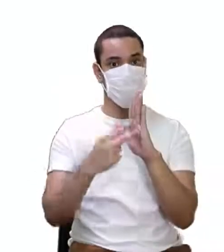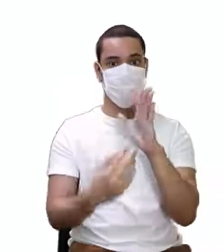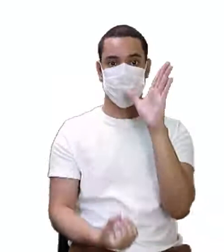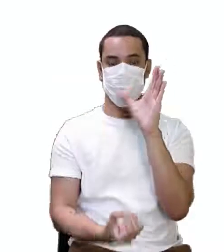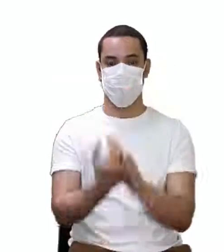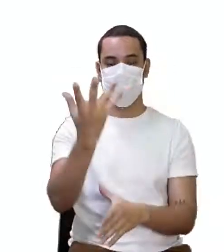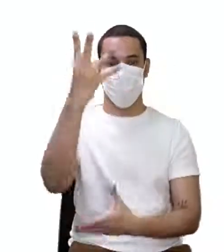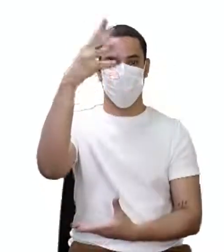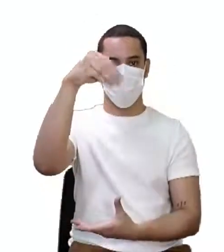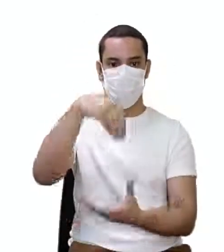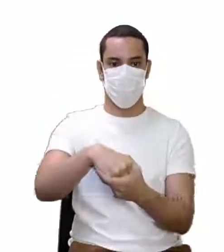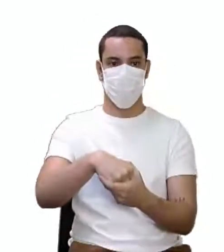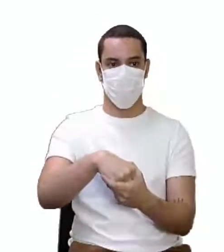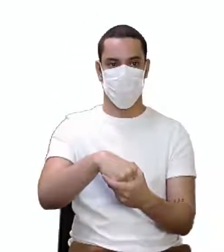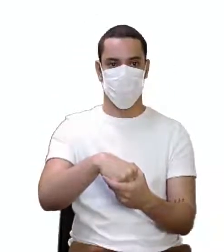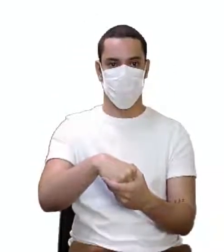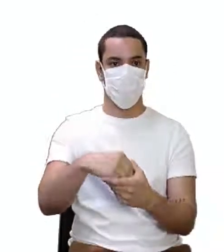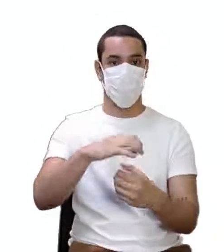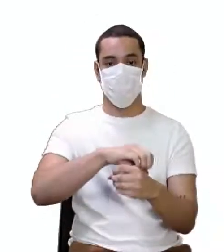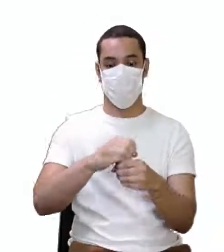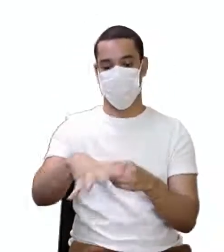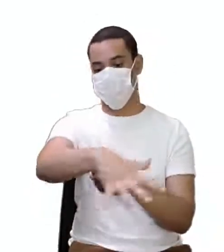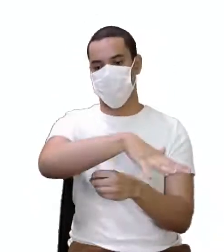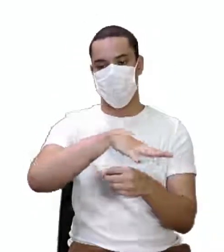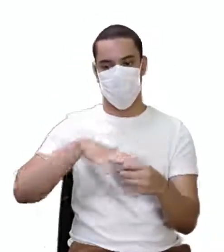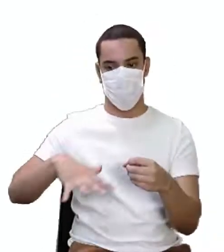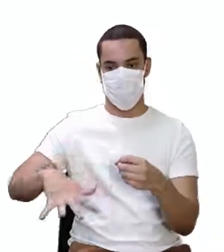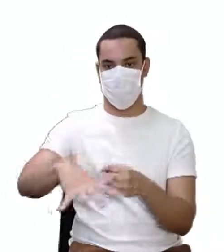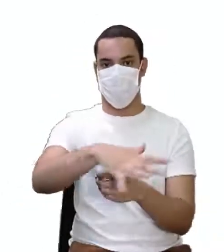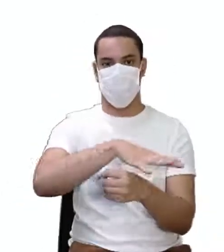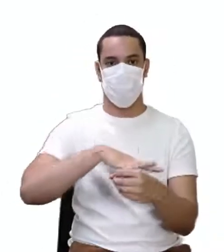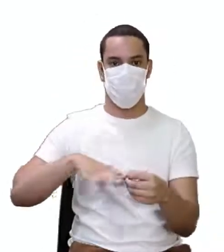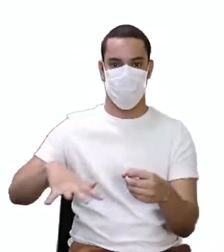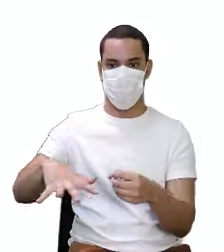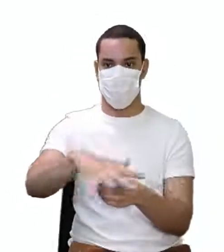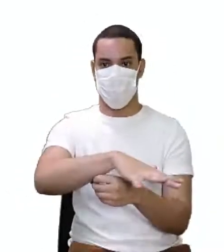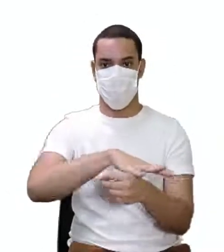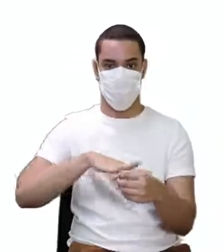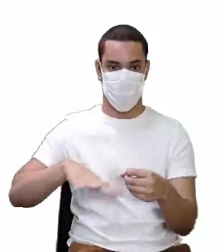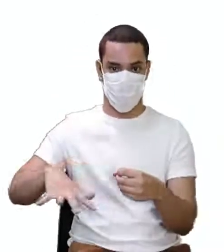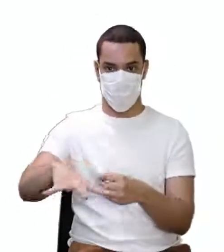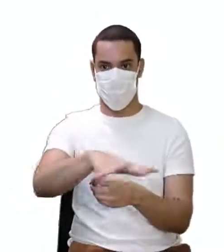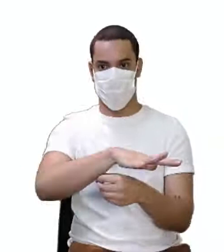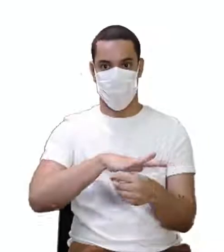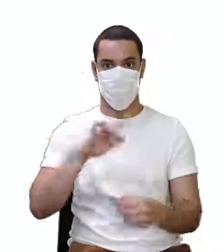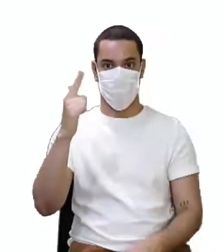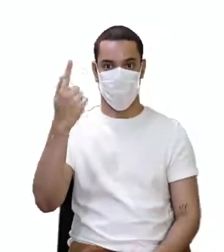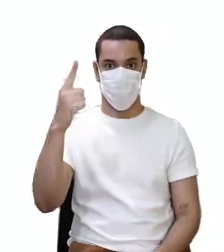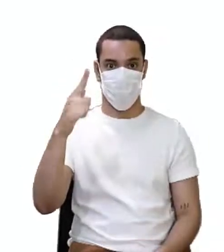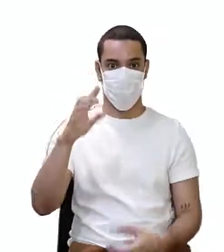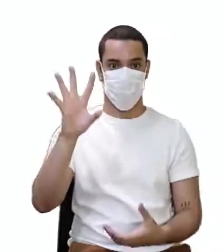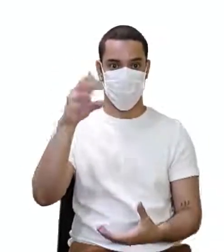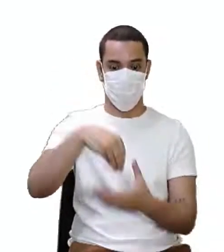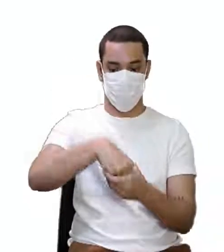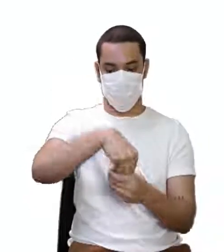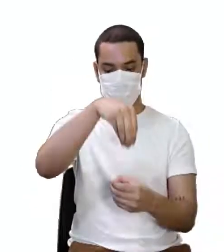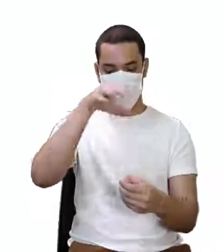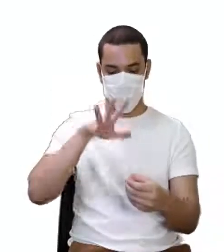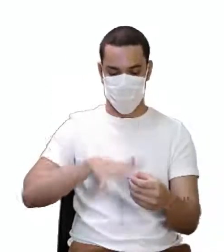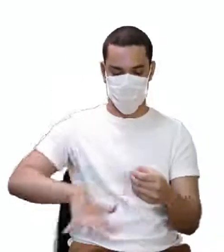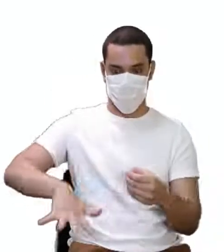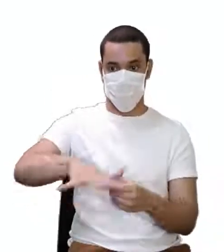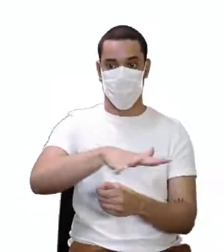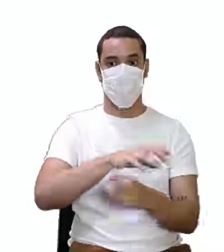tá? Que faz parte de algo que está externo, não é comum ao indivíduo, né? Então, podem ser provocados